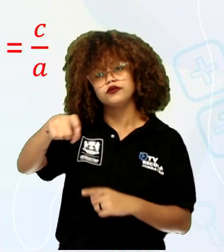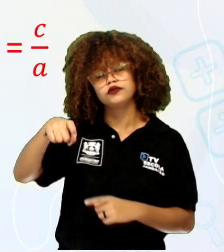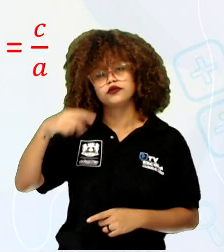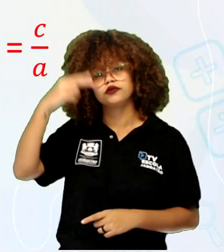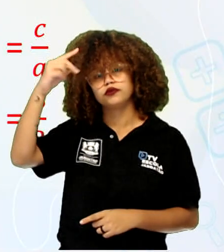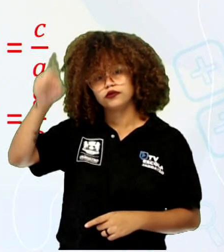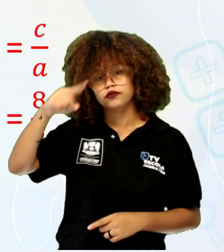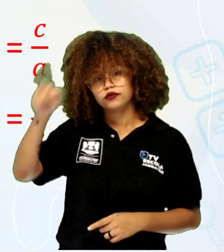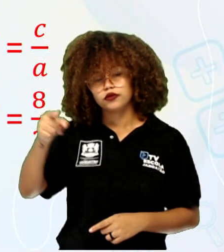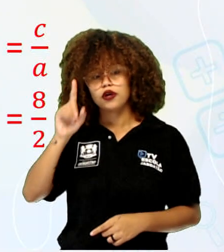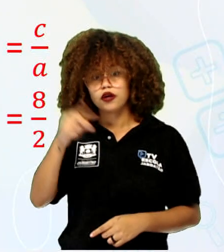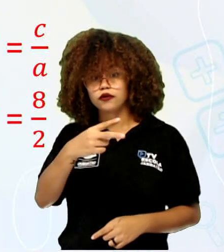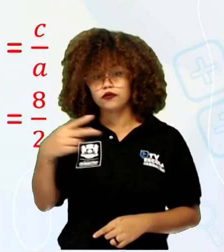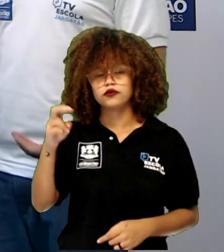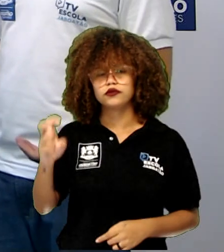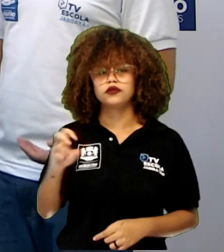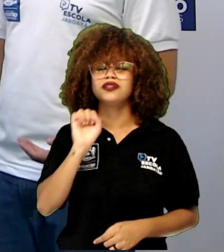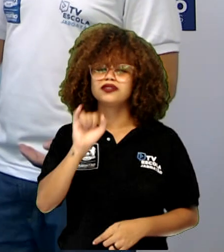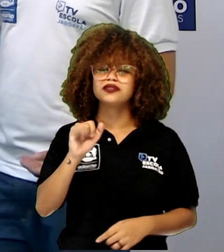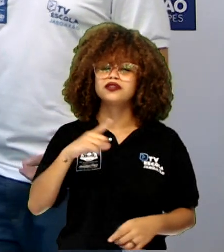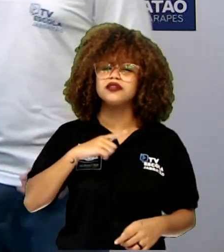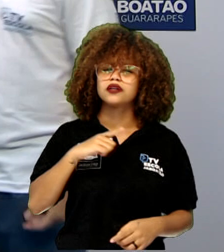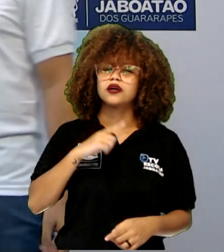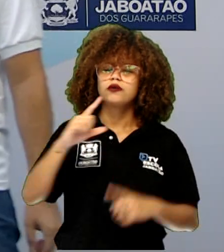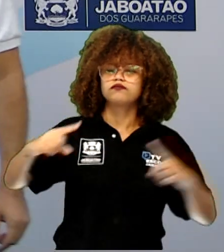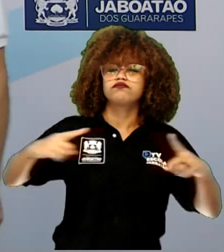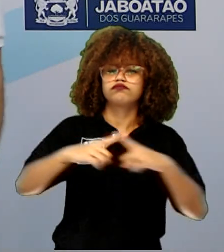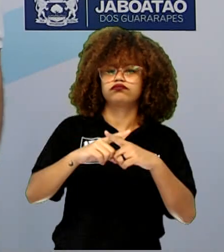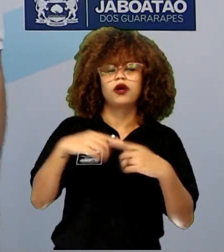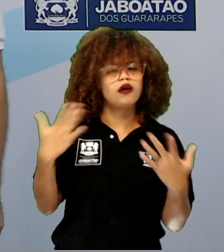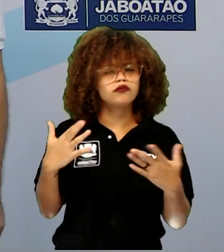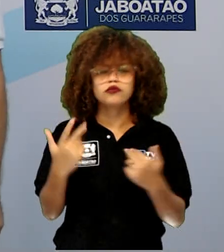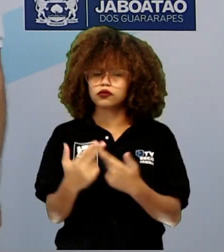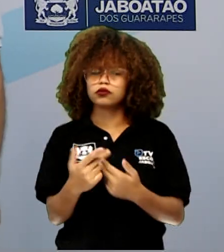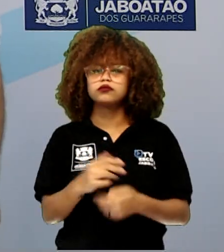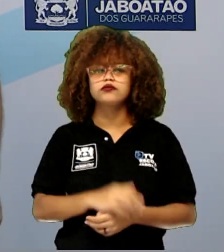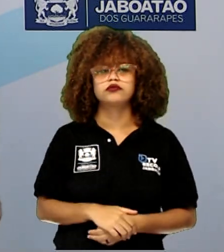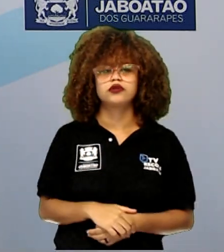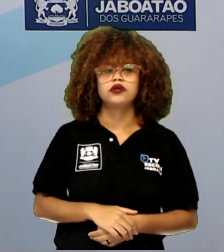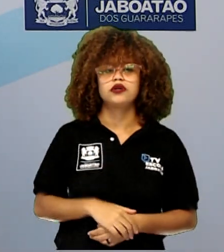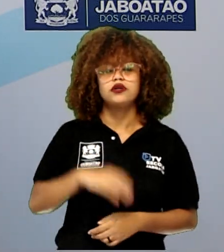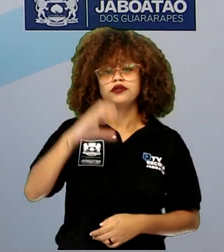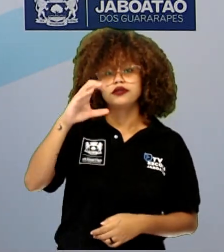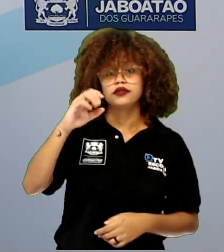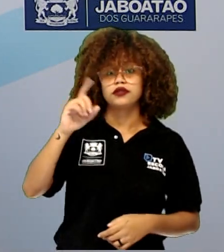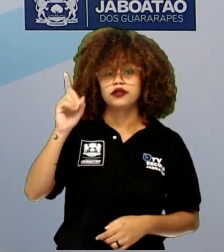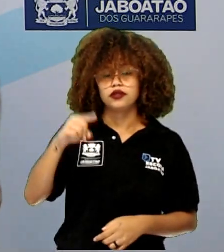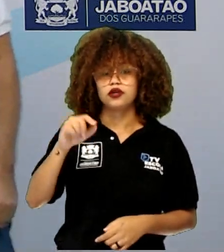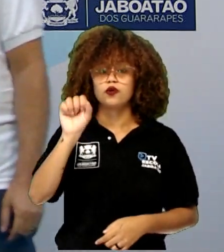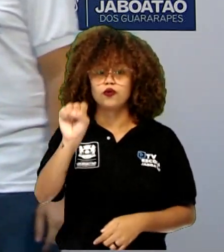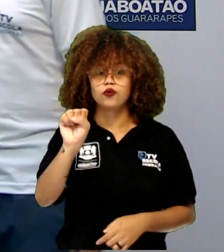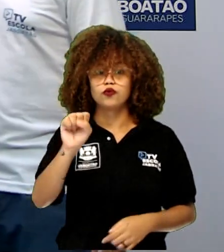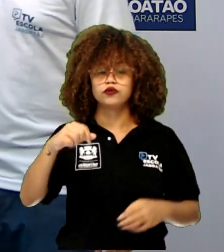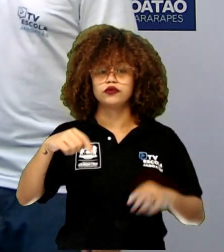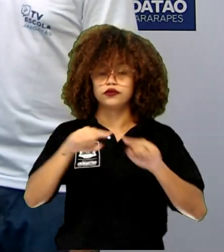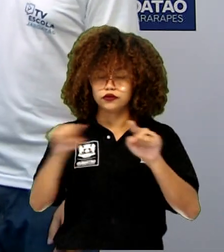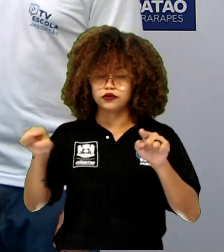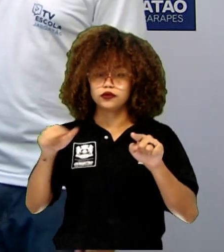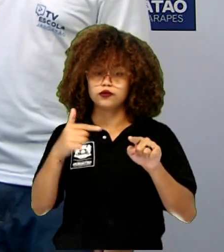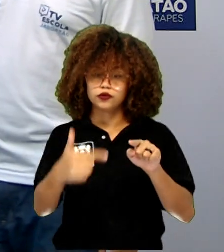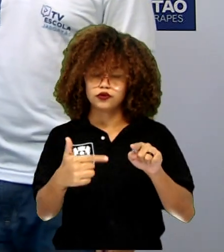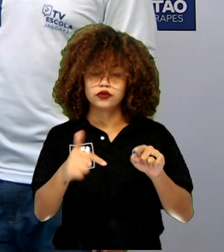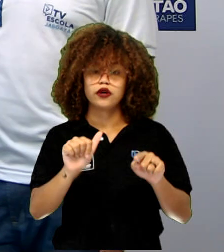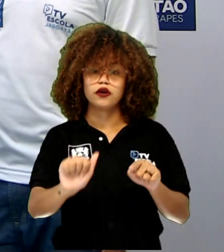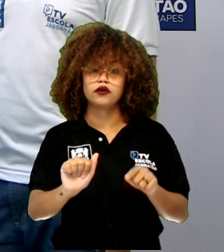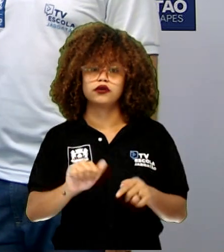e se eu fosse falar do produto a mesma ideia o produto será Cê que é oito dividido pelo ar que é dois